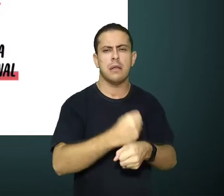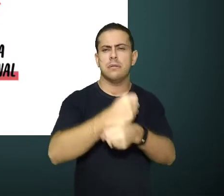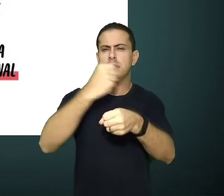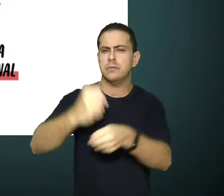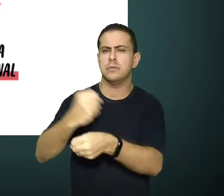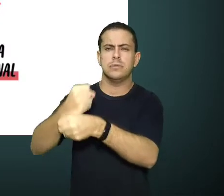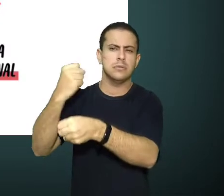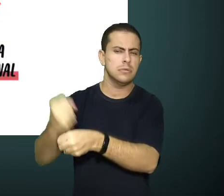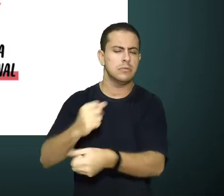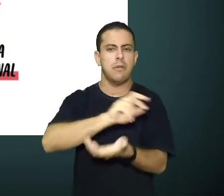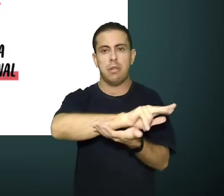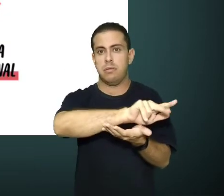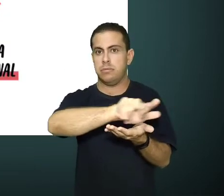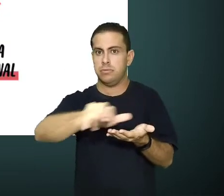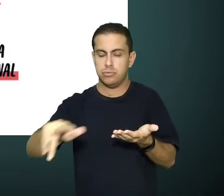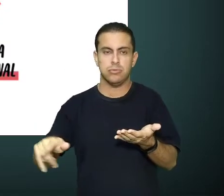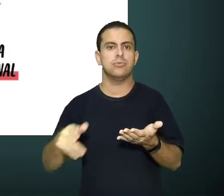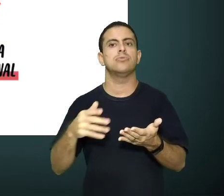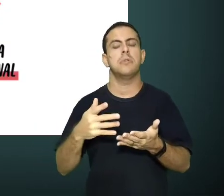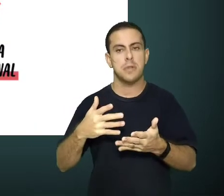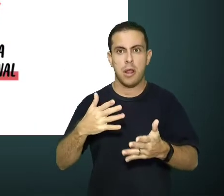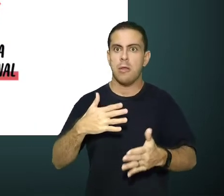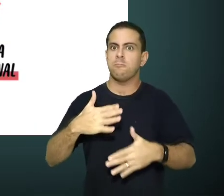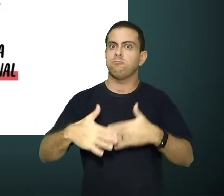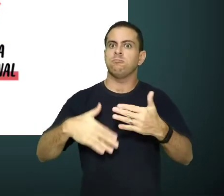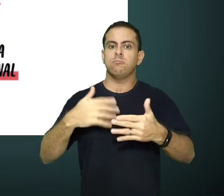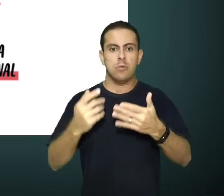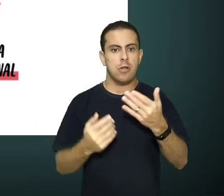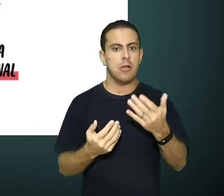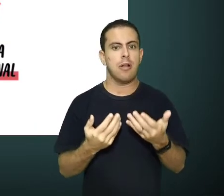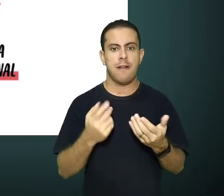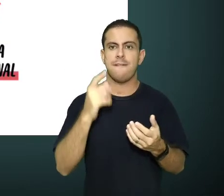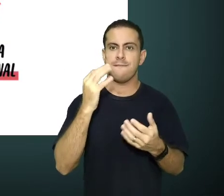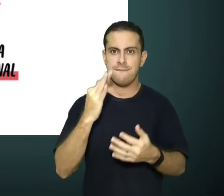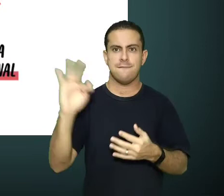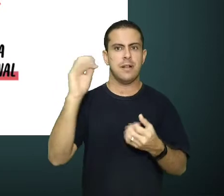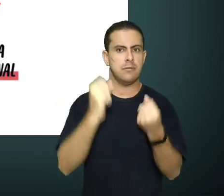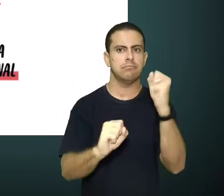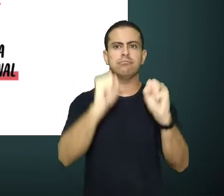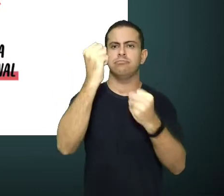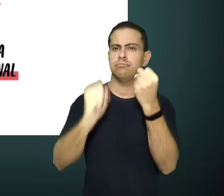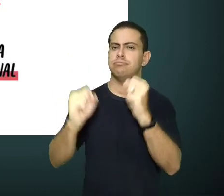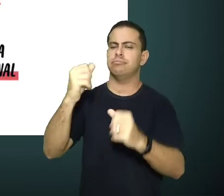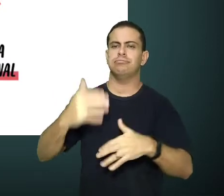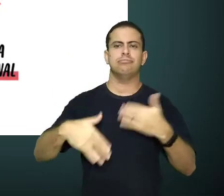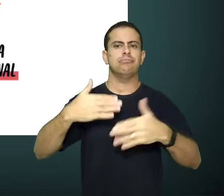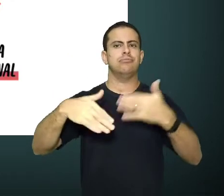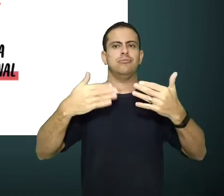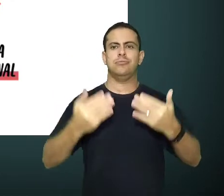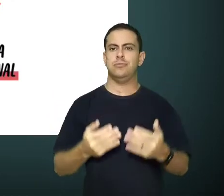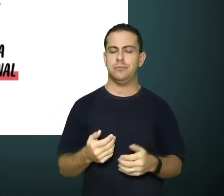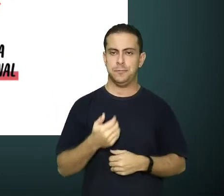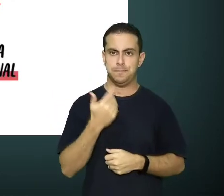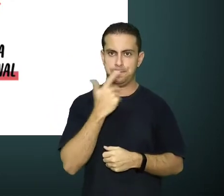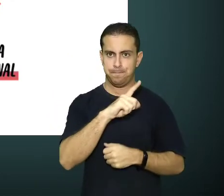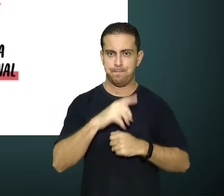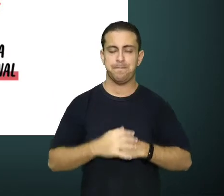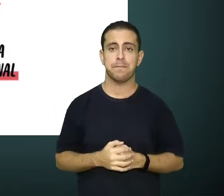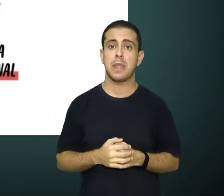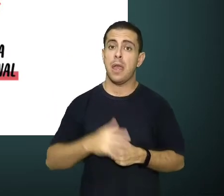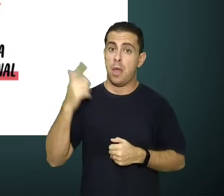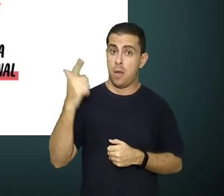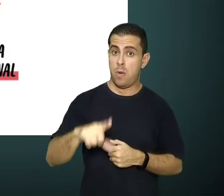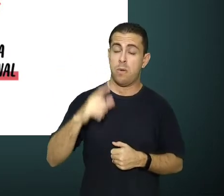infraestrutura. Tudo isso foi muito importante para um forte processo de industrialização na França naquele momento.